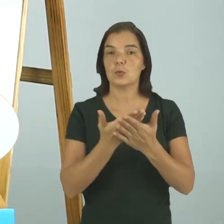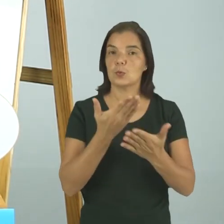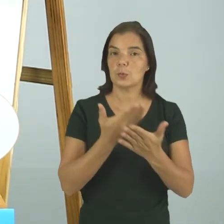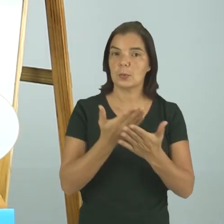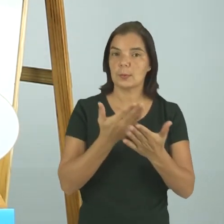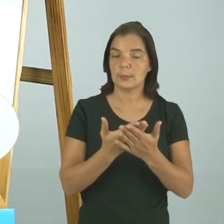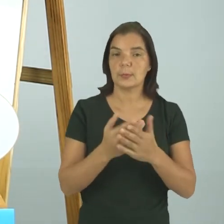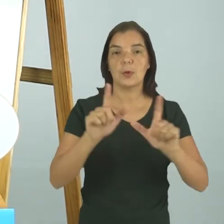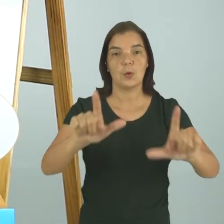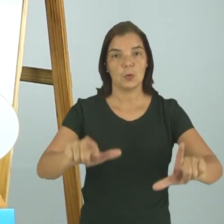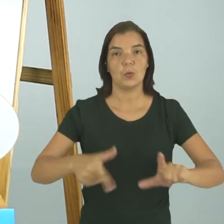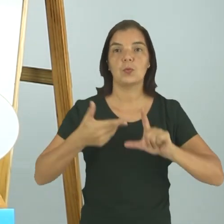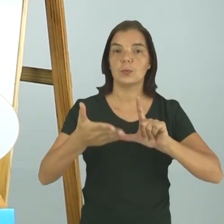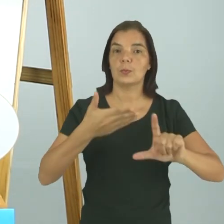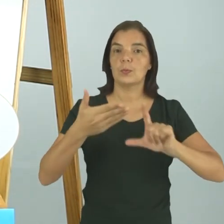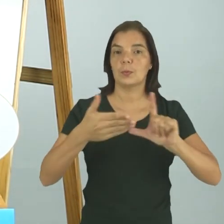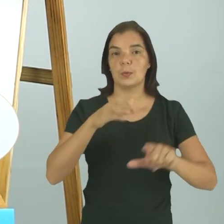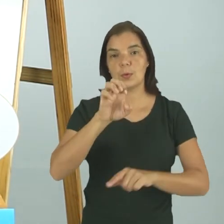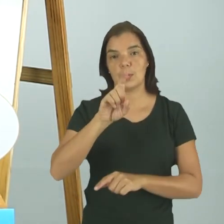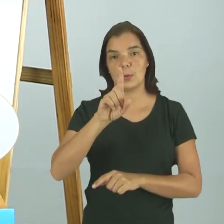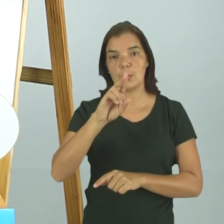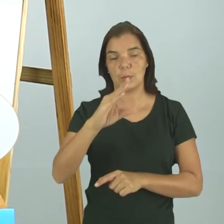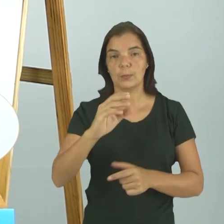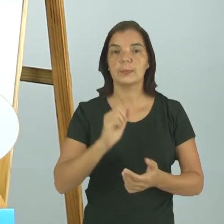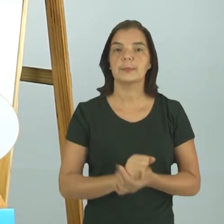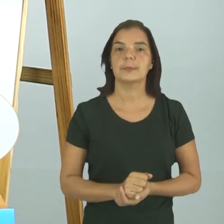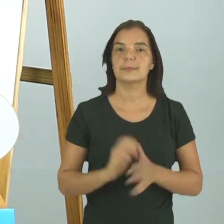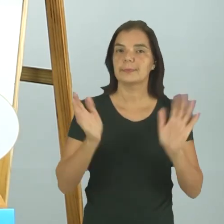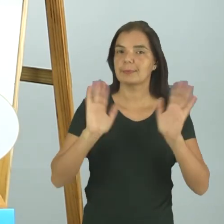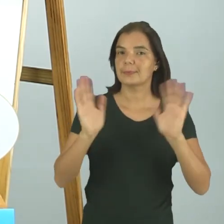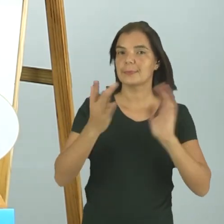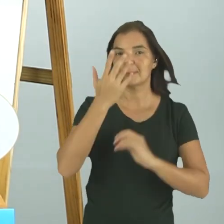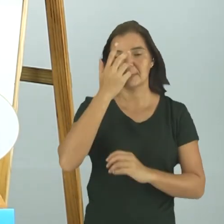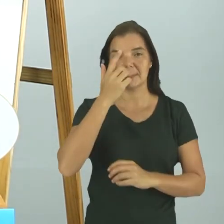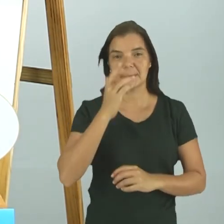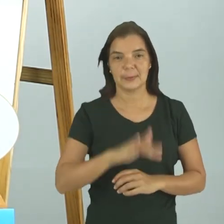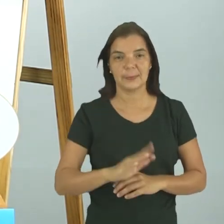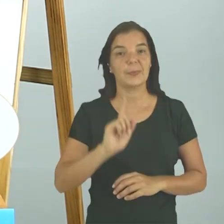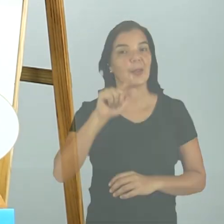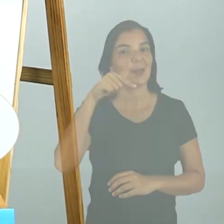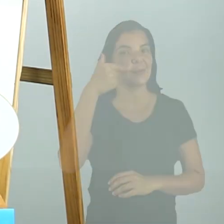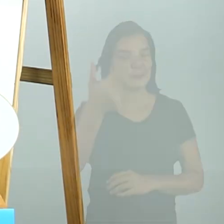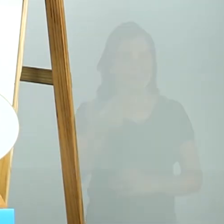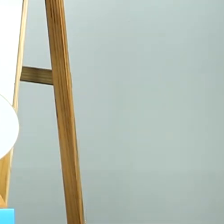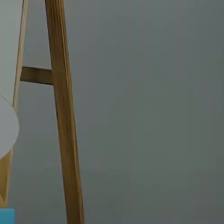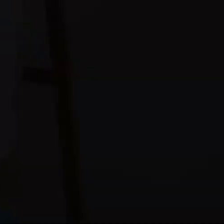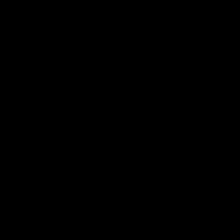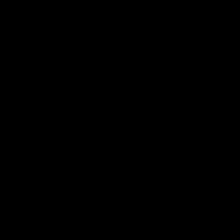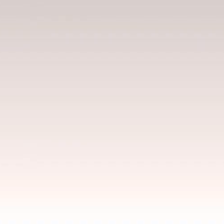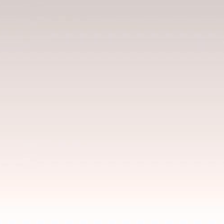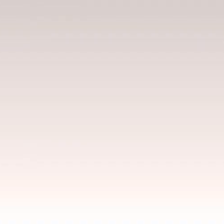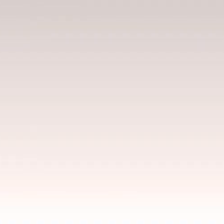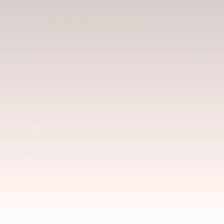aulas, acessem a plataforma Eduque. Tchau, crianças! Até a próxima!